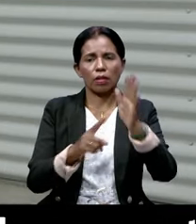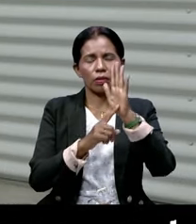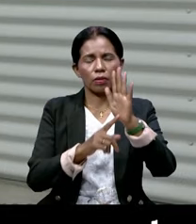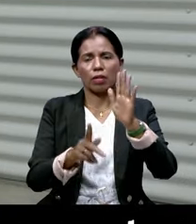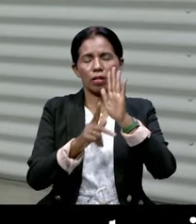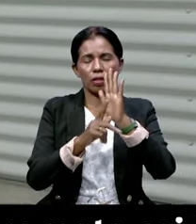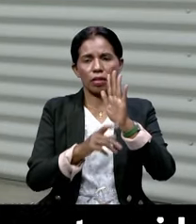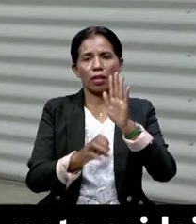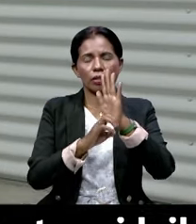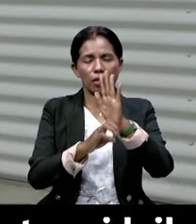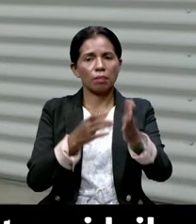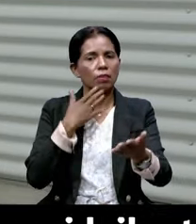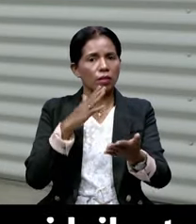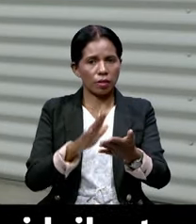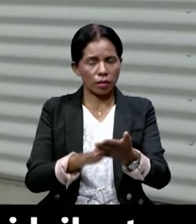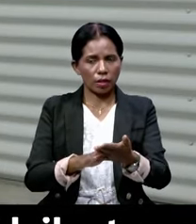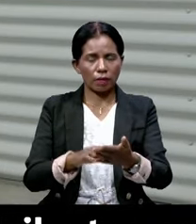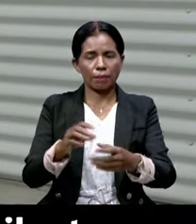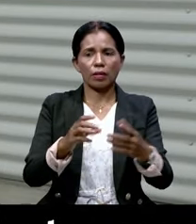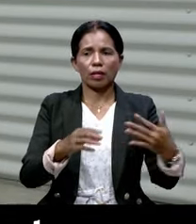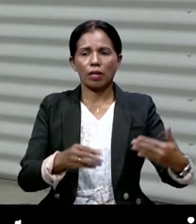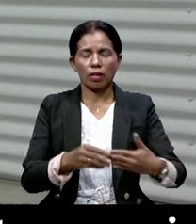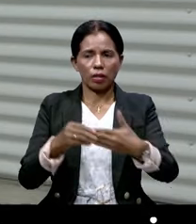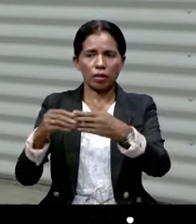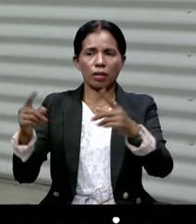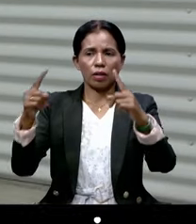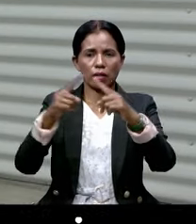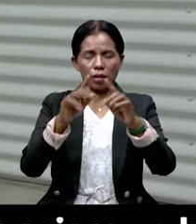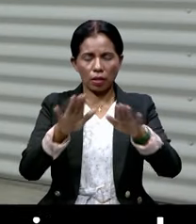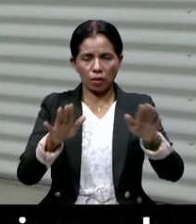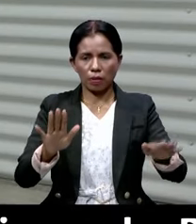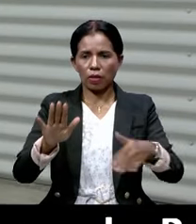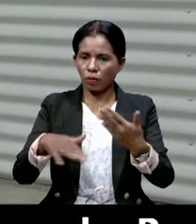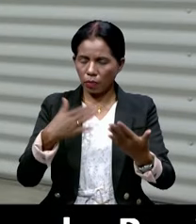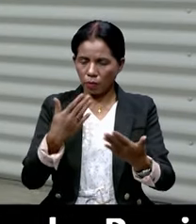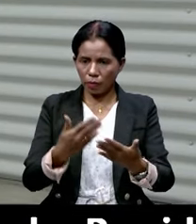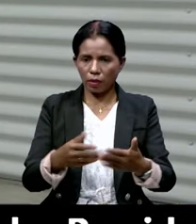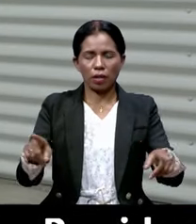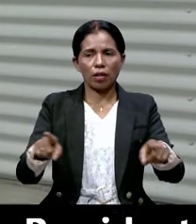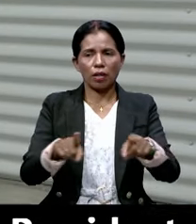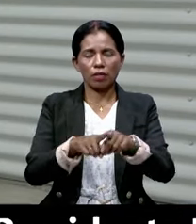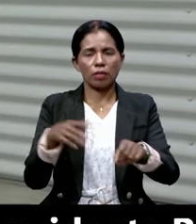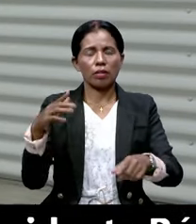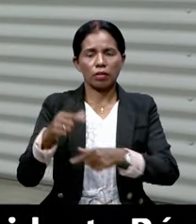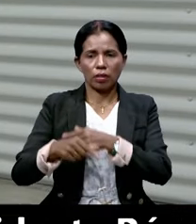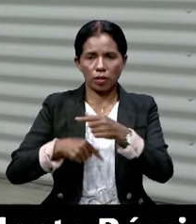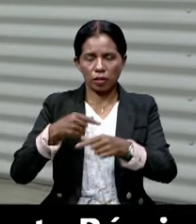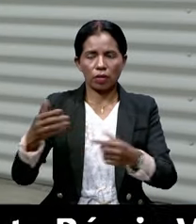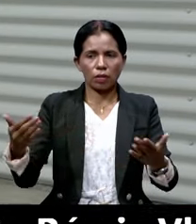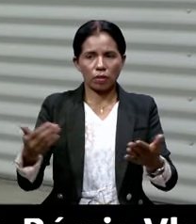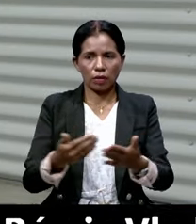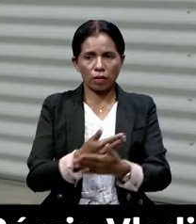ba segurança railaran liu-liu ba labaric sira hotu nudar zeração fon.